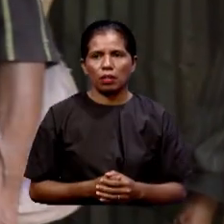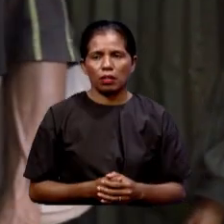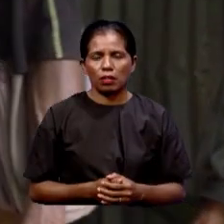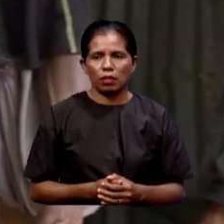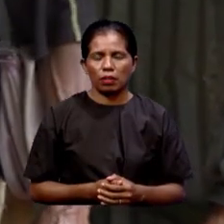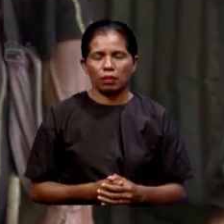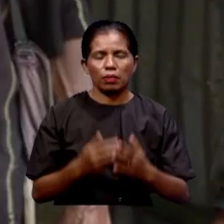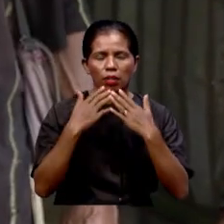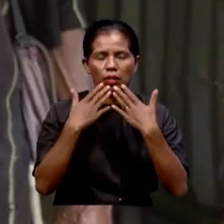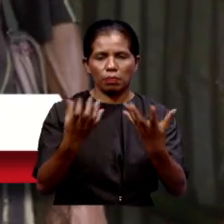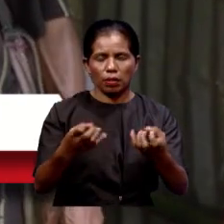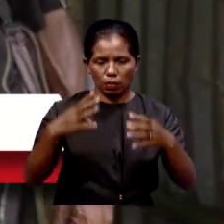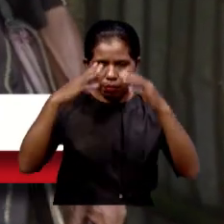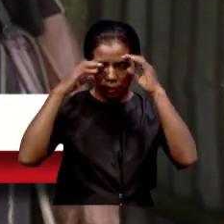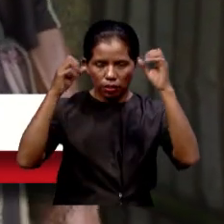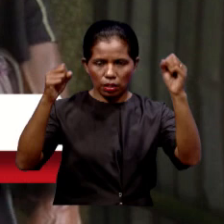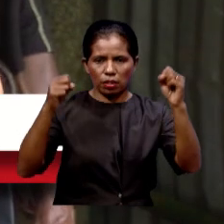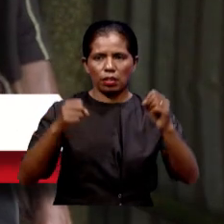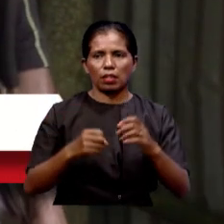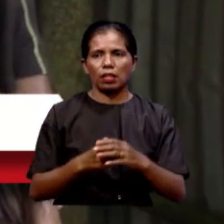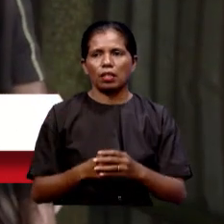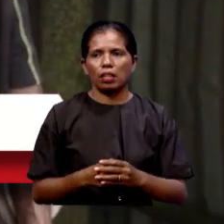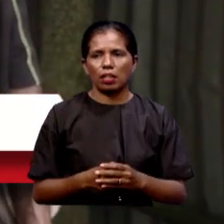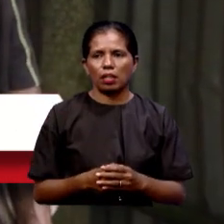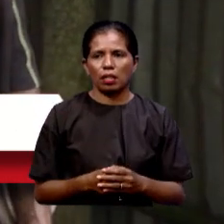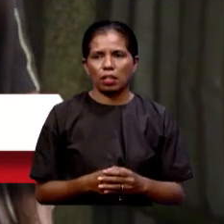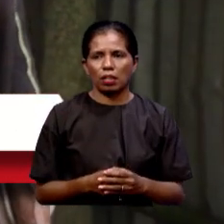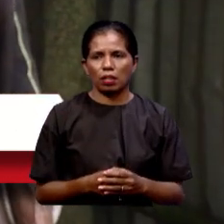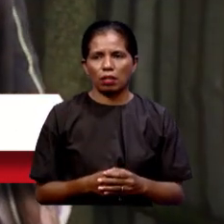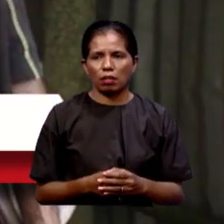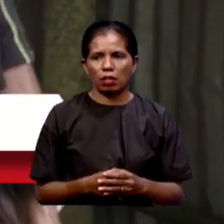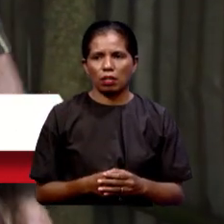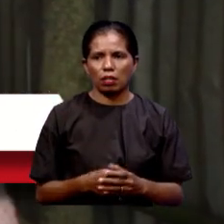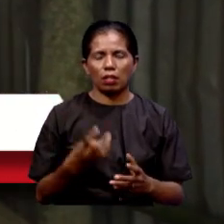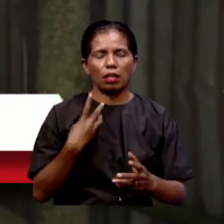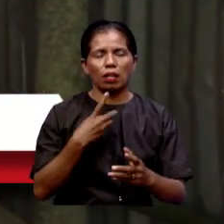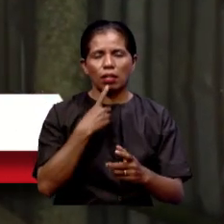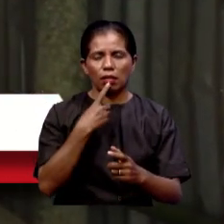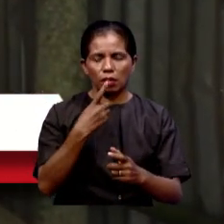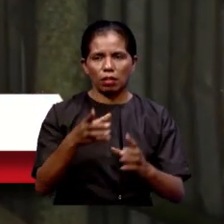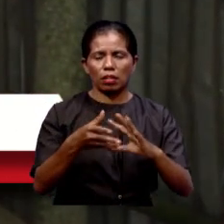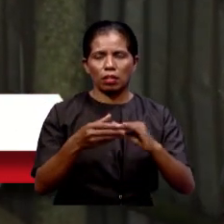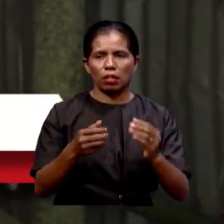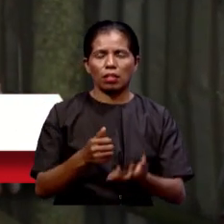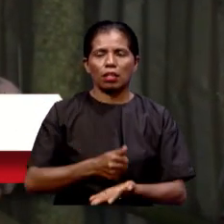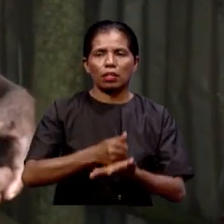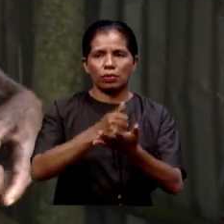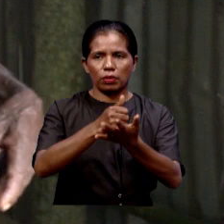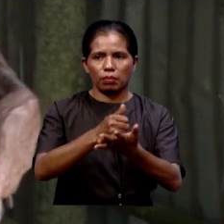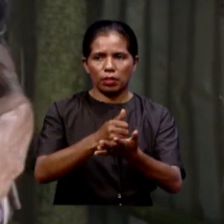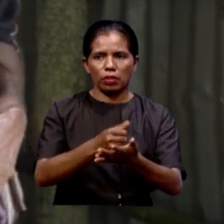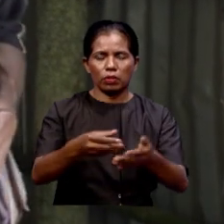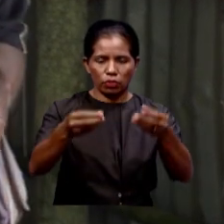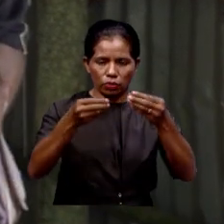presidente ni ami antas será konteutuan ne mi ajuran ne tika mai